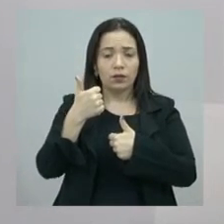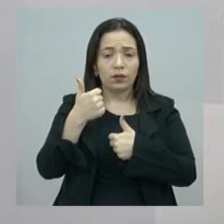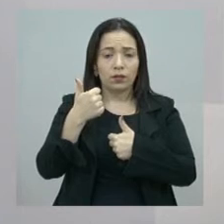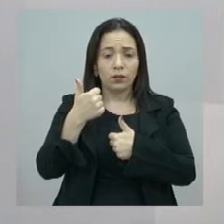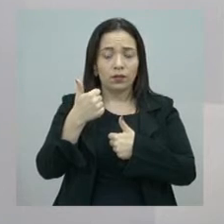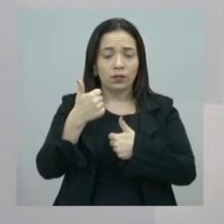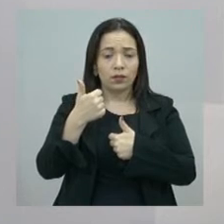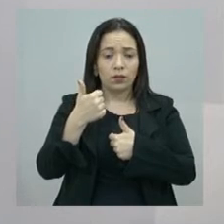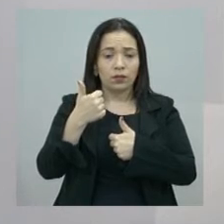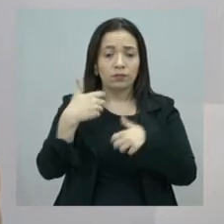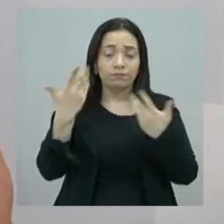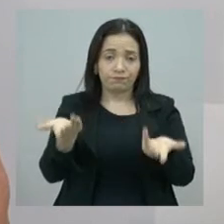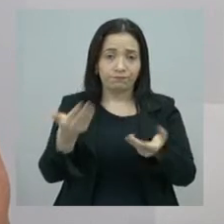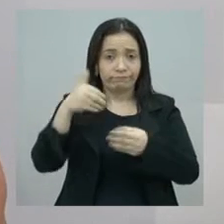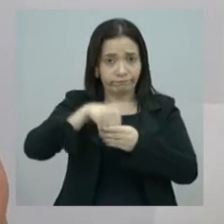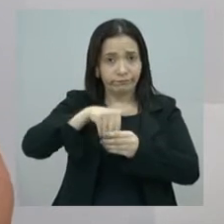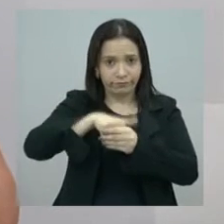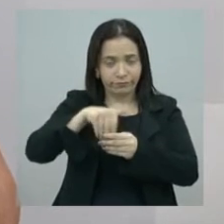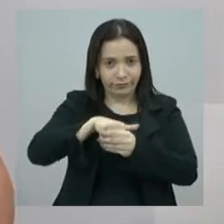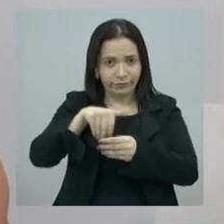É um processo de escolha. Então,